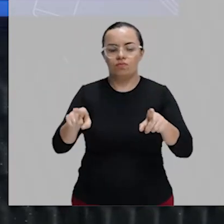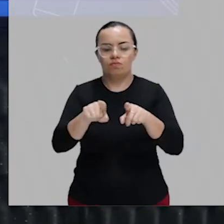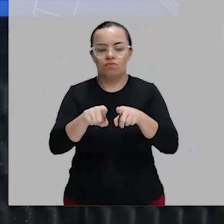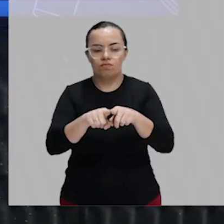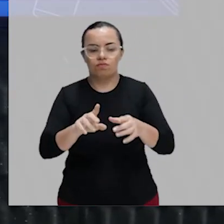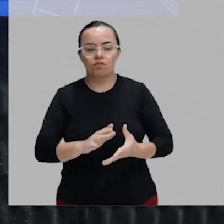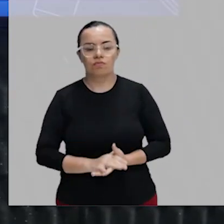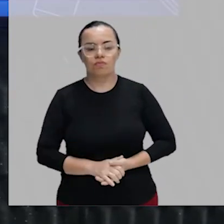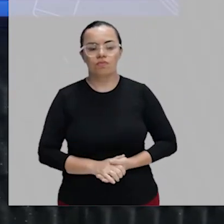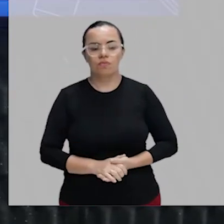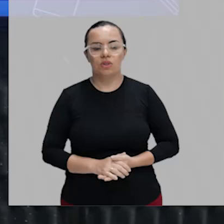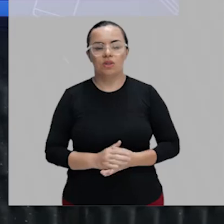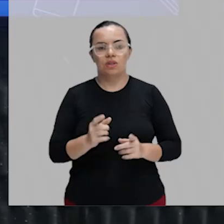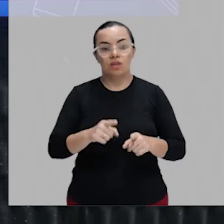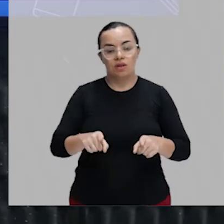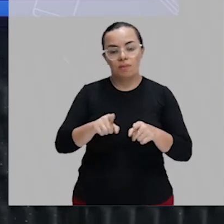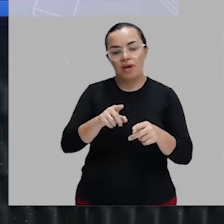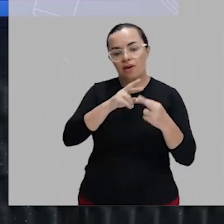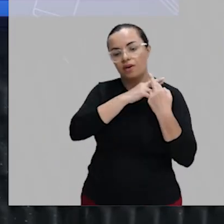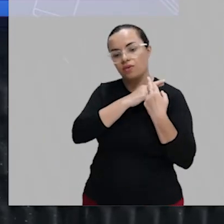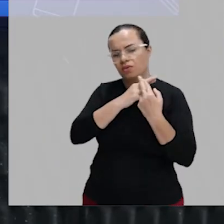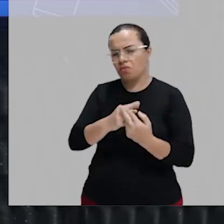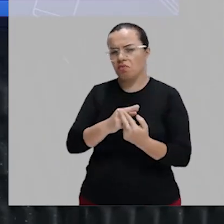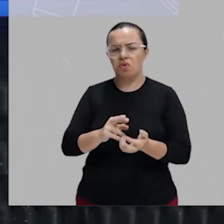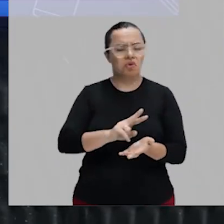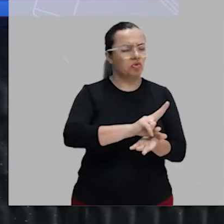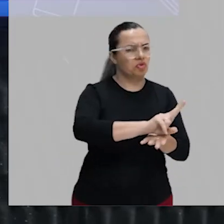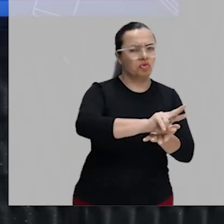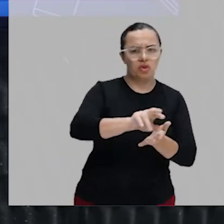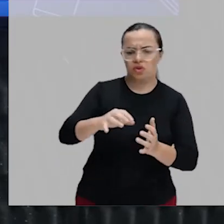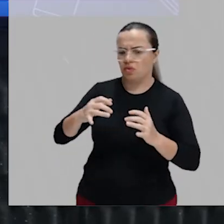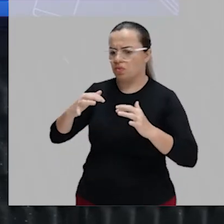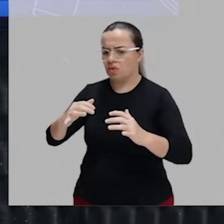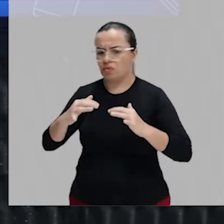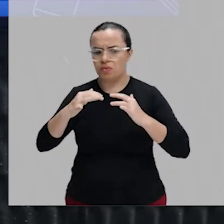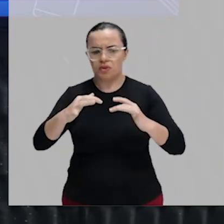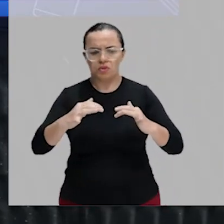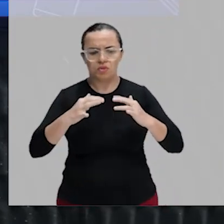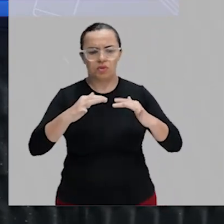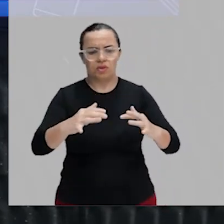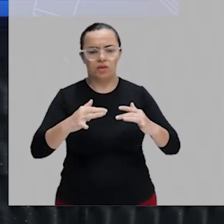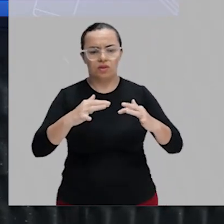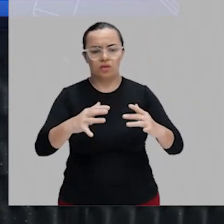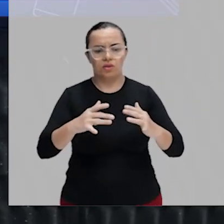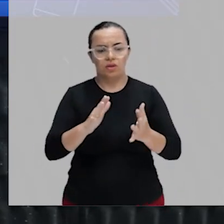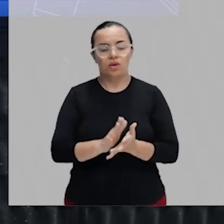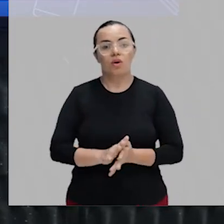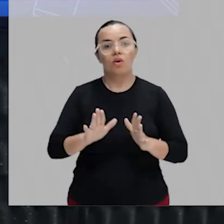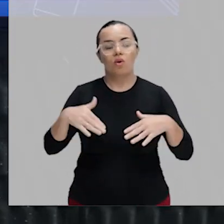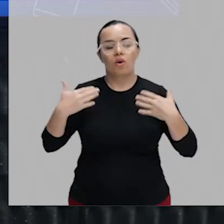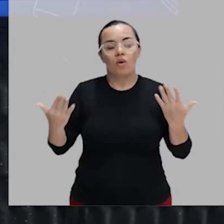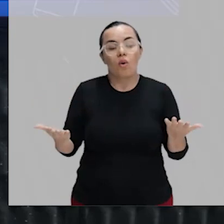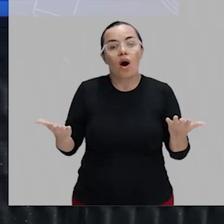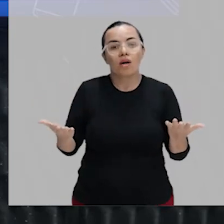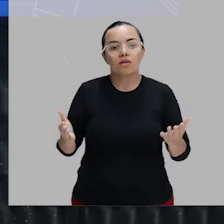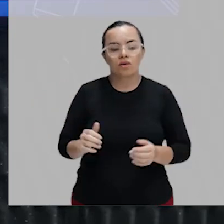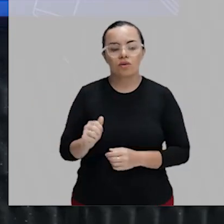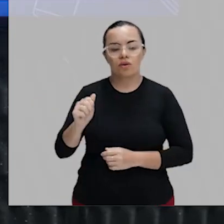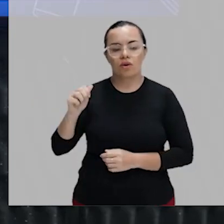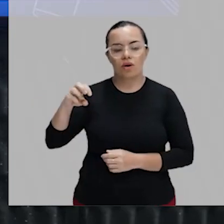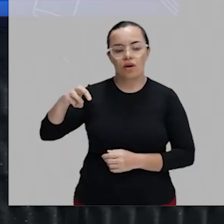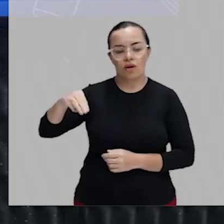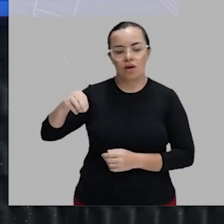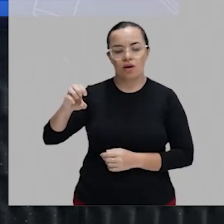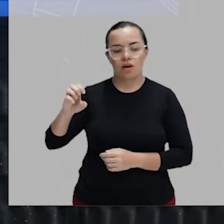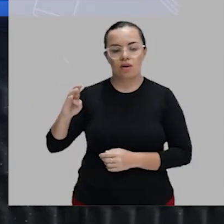citoesqueleto também é responsável por diversos movimentos. Quais são esses movimentos? O movimento ameboide, ou